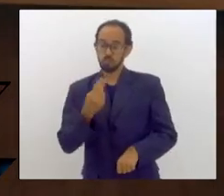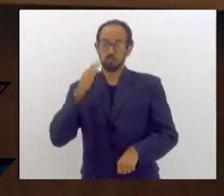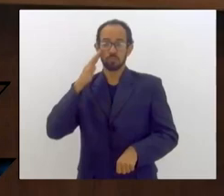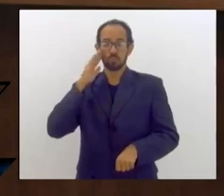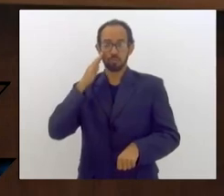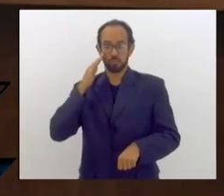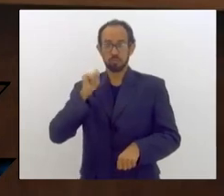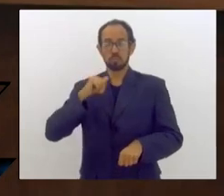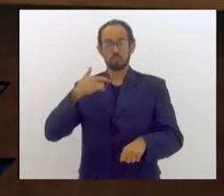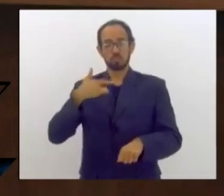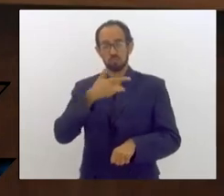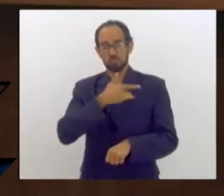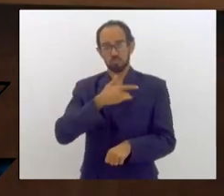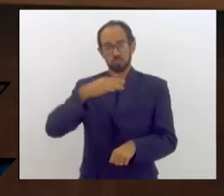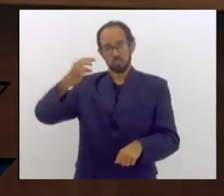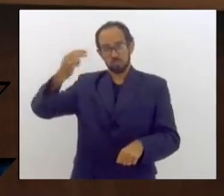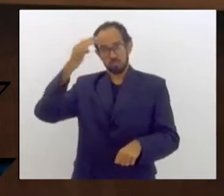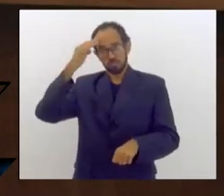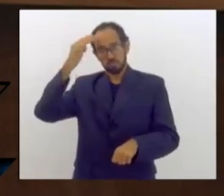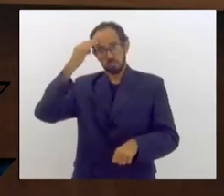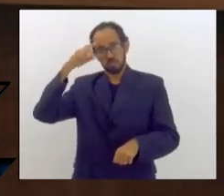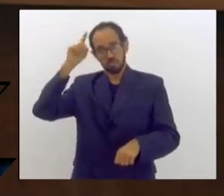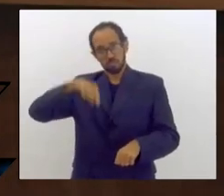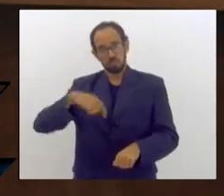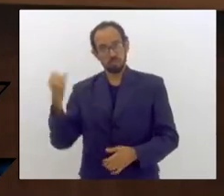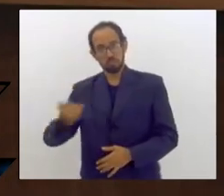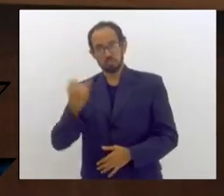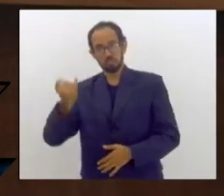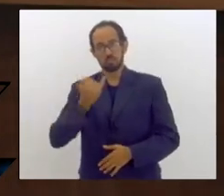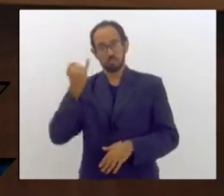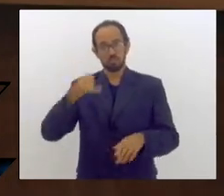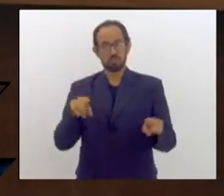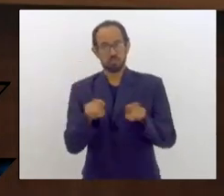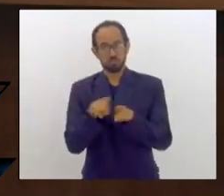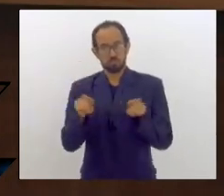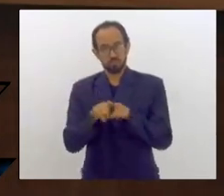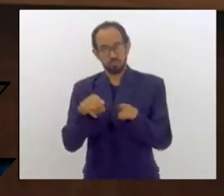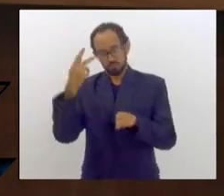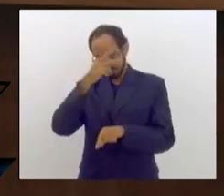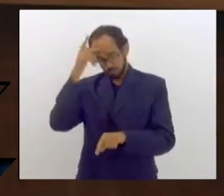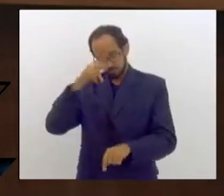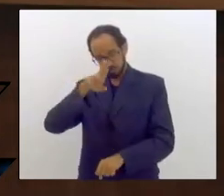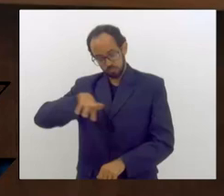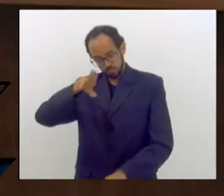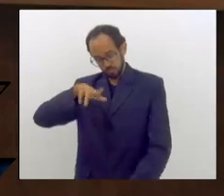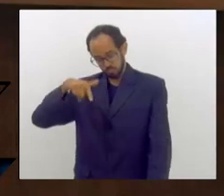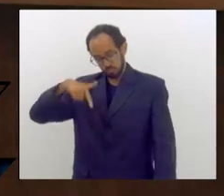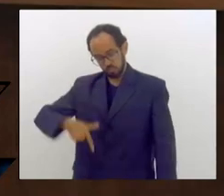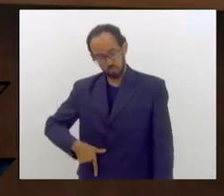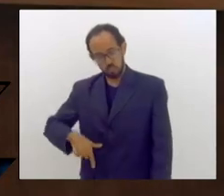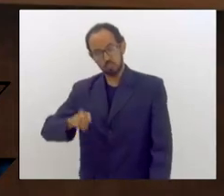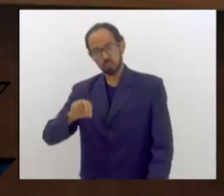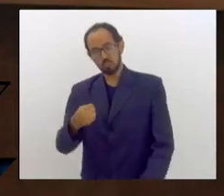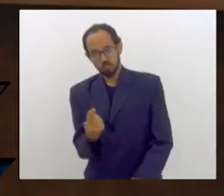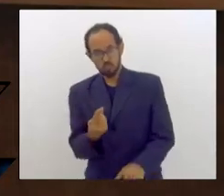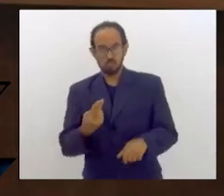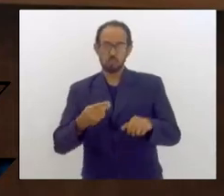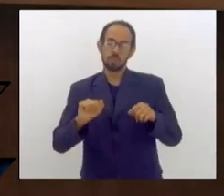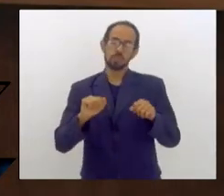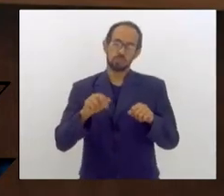saúde mental é algo prioritário também para aquelas pessoas que carregam a arma, ou a gente vai